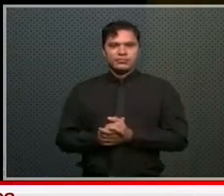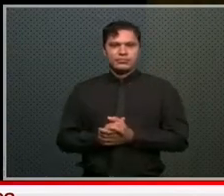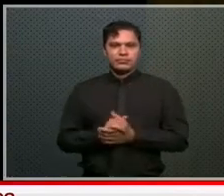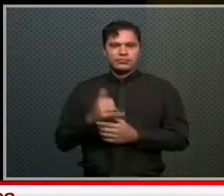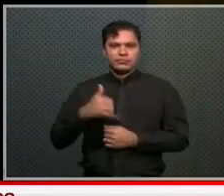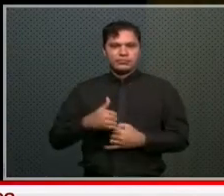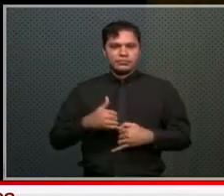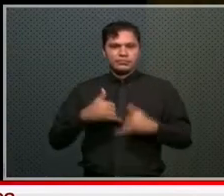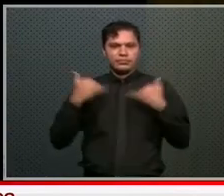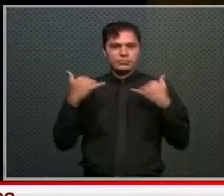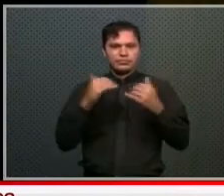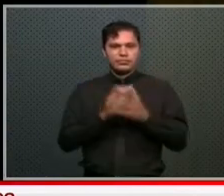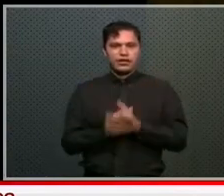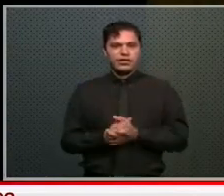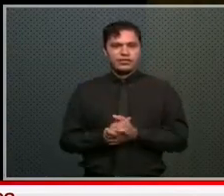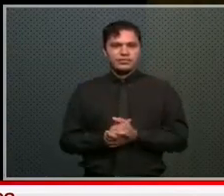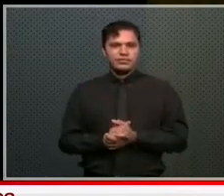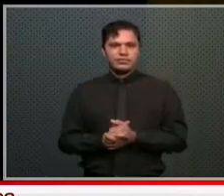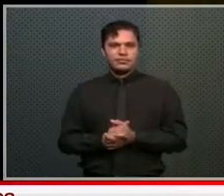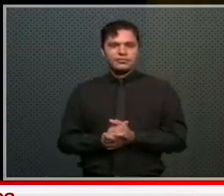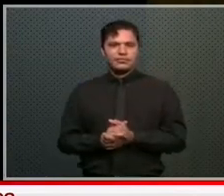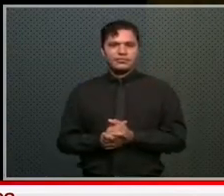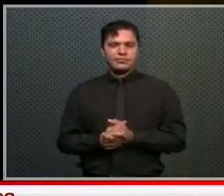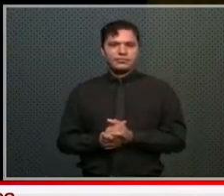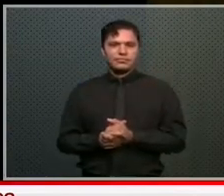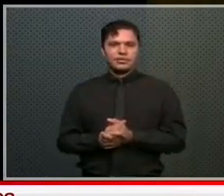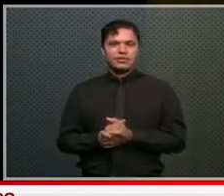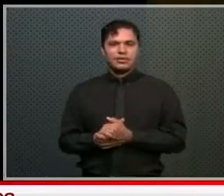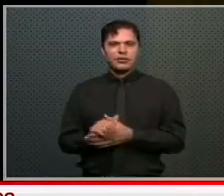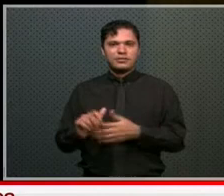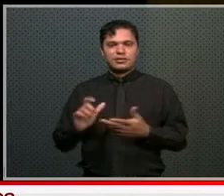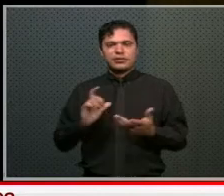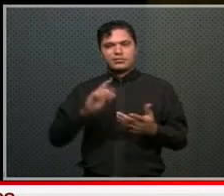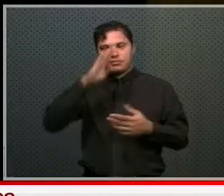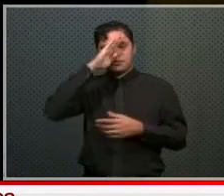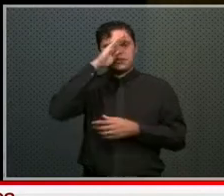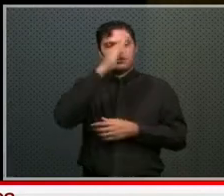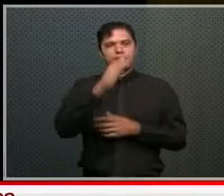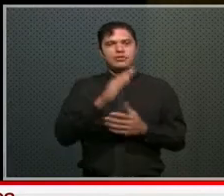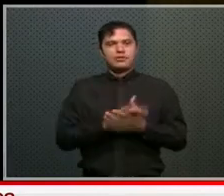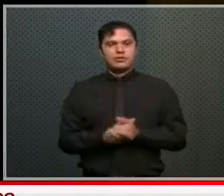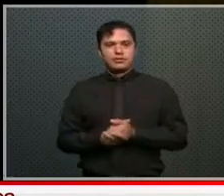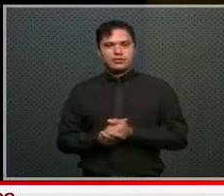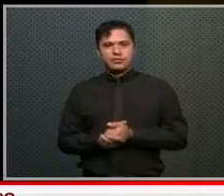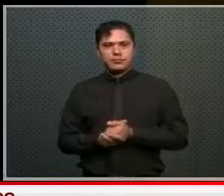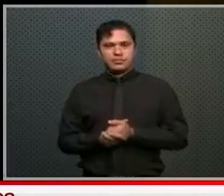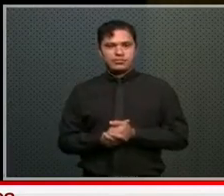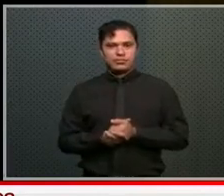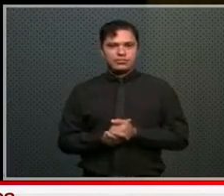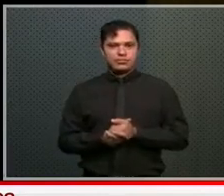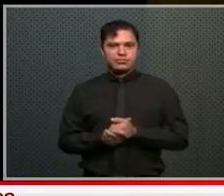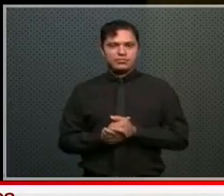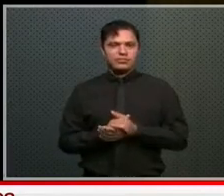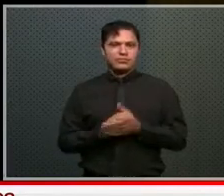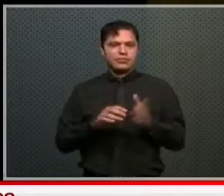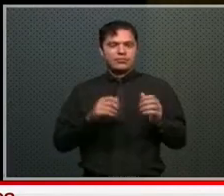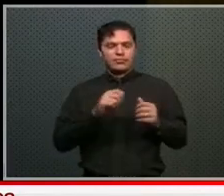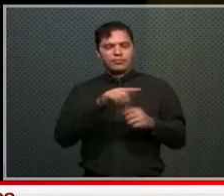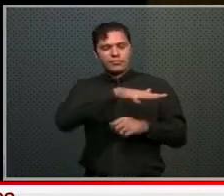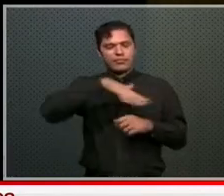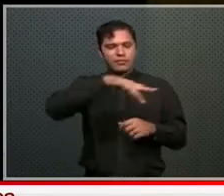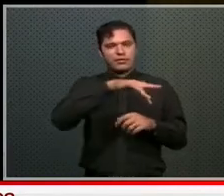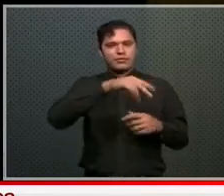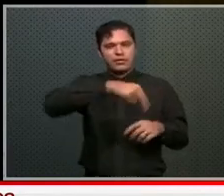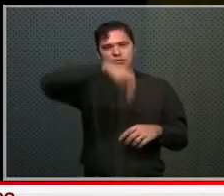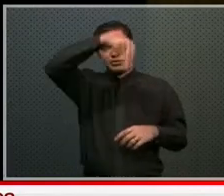orgulhamos Ah aquela época a principal motivação para criar ação do Instituto agronômico do Norte